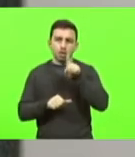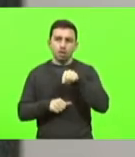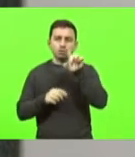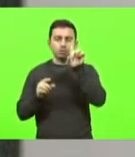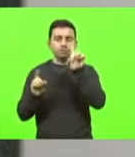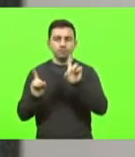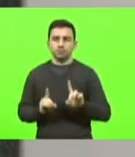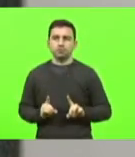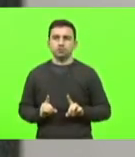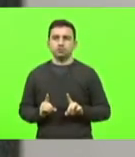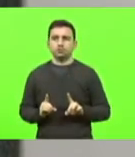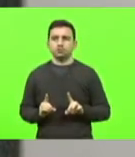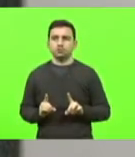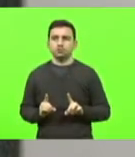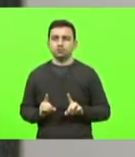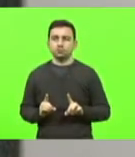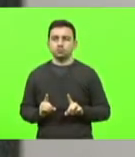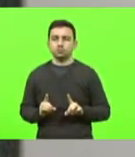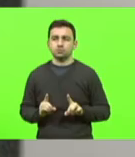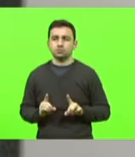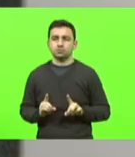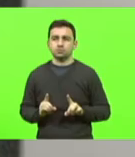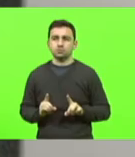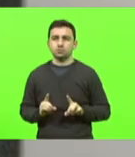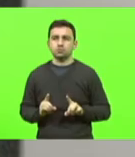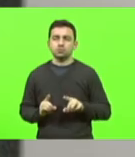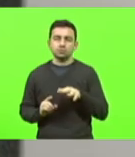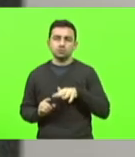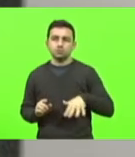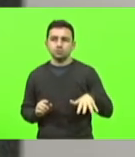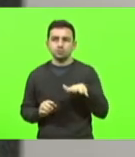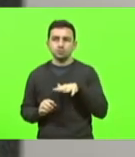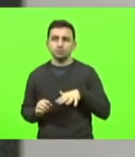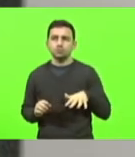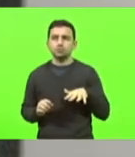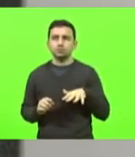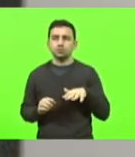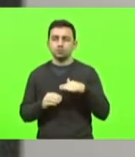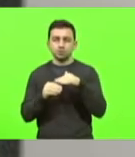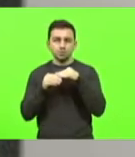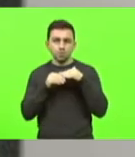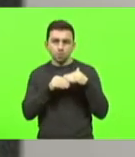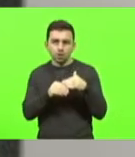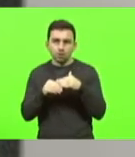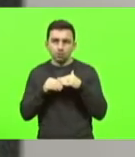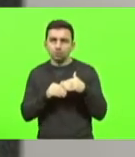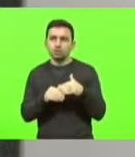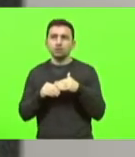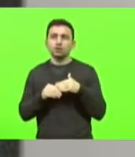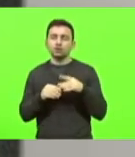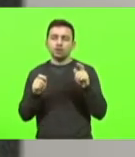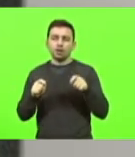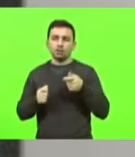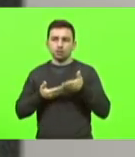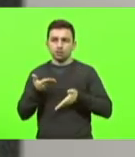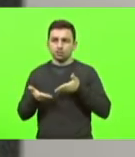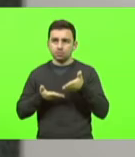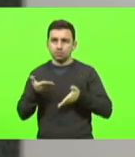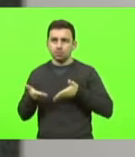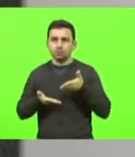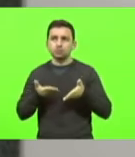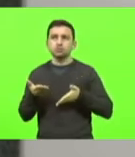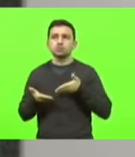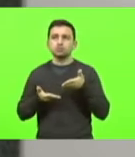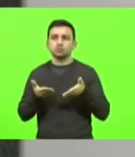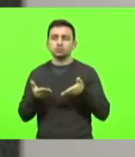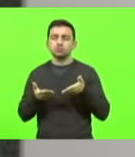passo, assegurar a essa parcela da população, em igualdade de condições, o tratamento conferido às demais